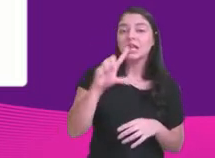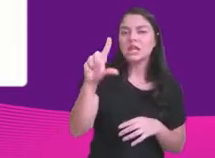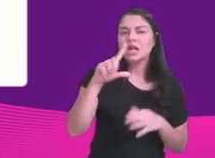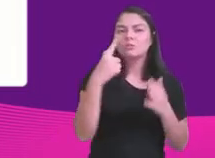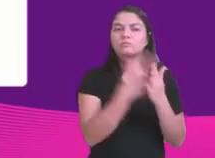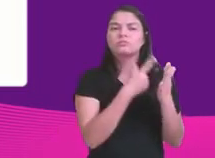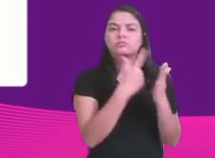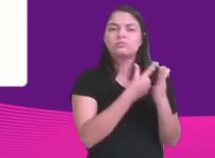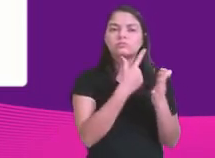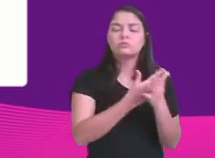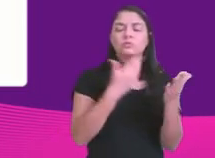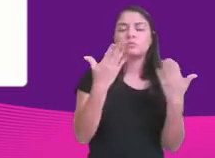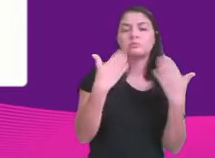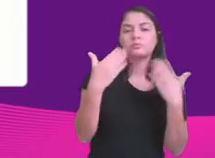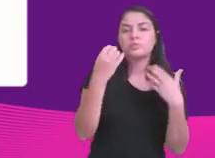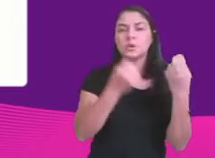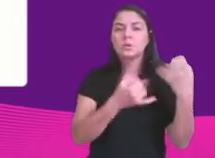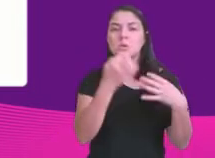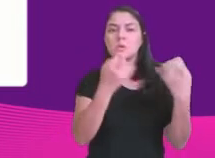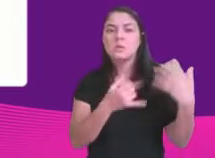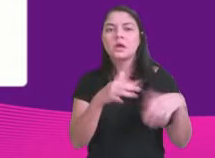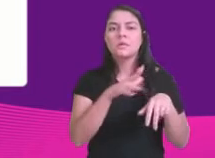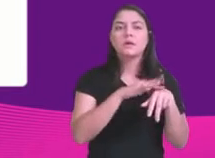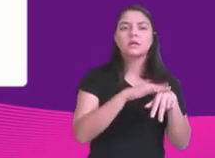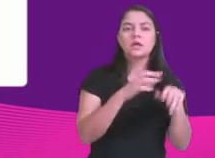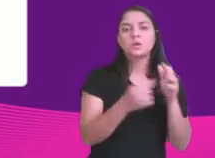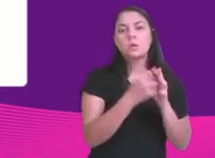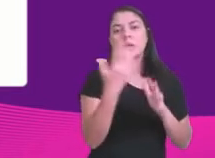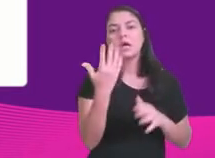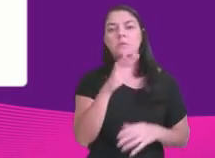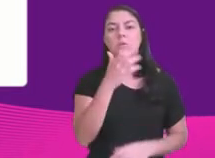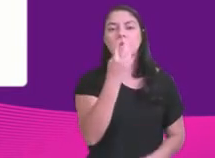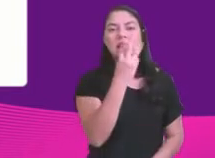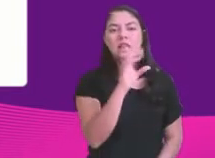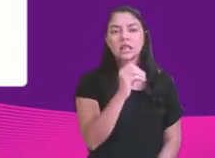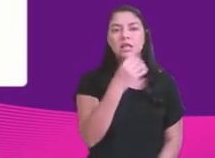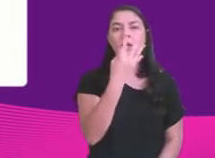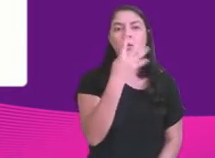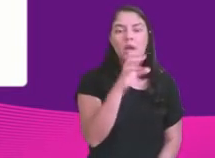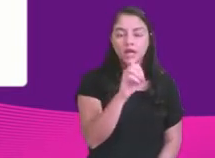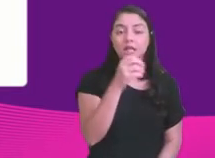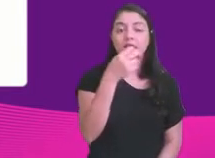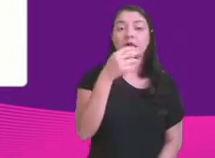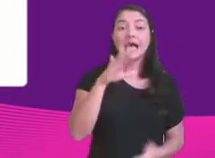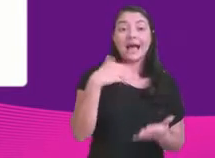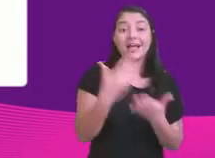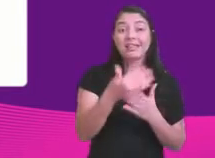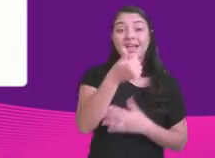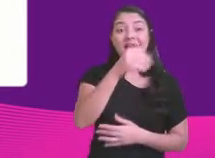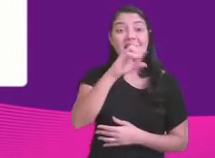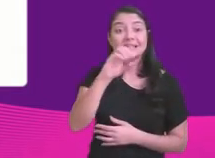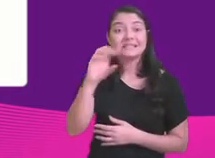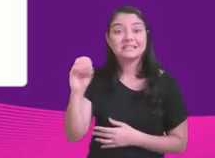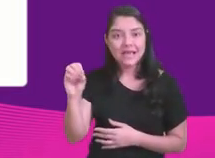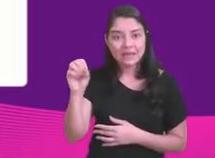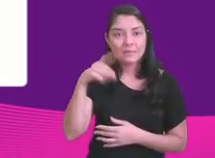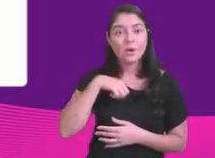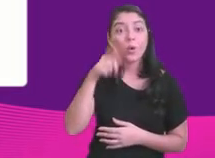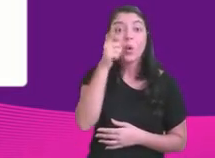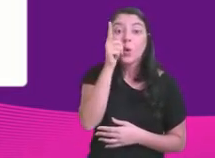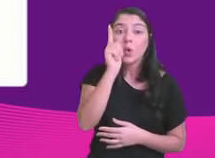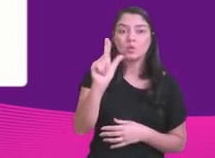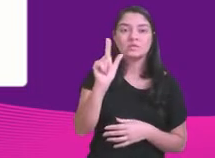um número cabalístico de casos que varia de 30, 50, até 100 casos para se executar bem uma